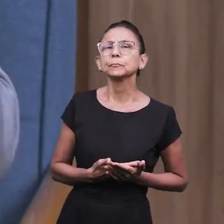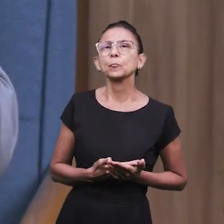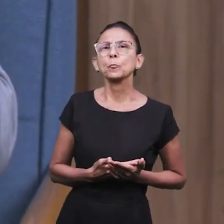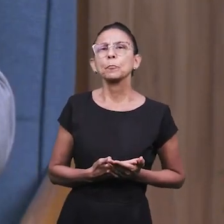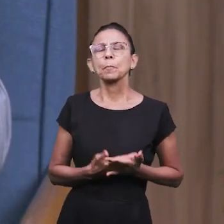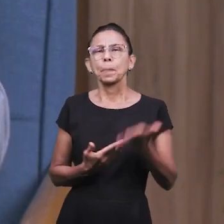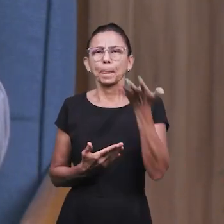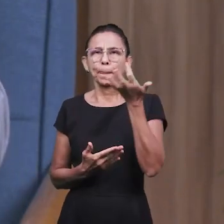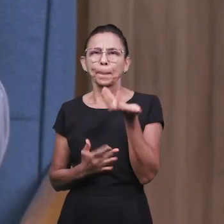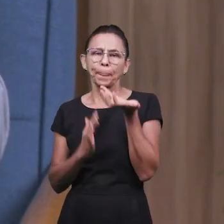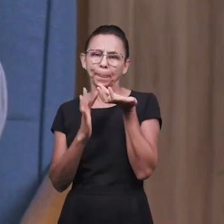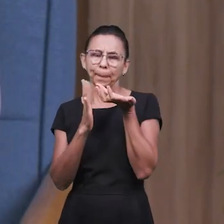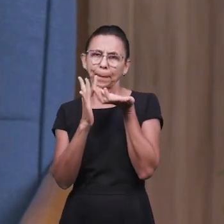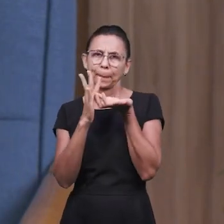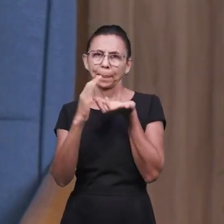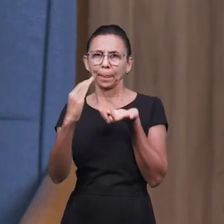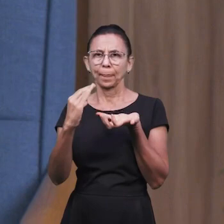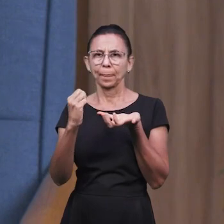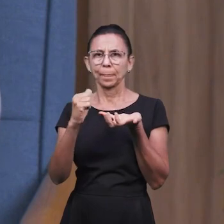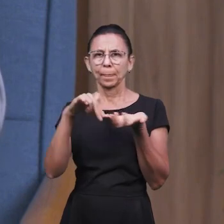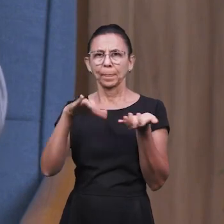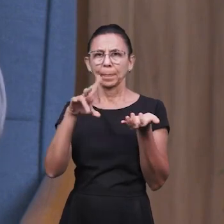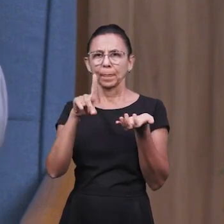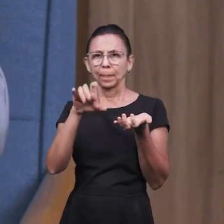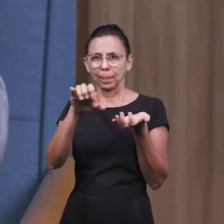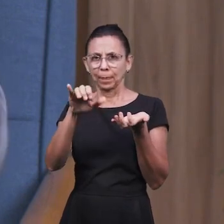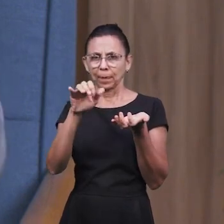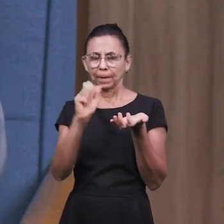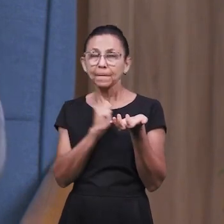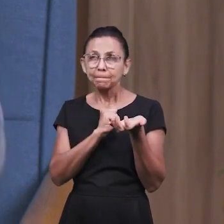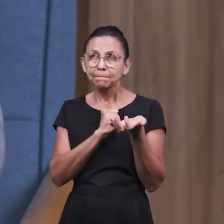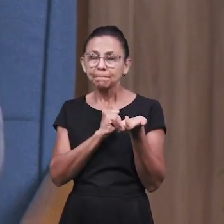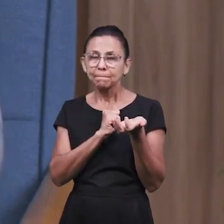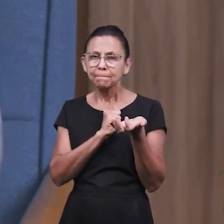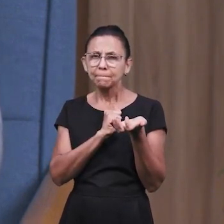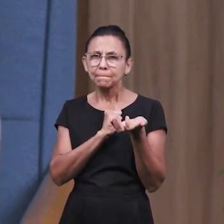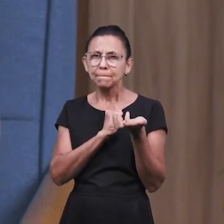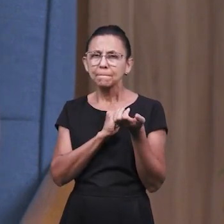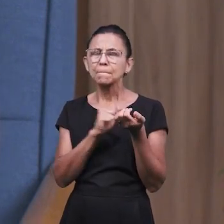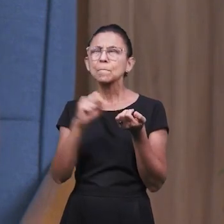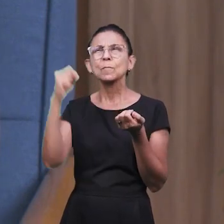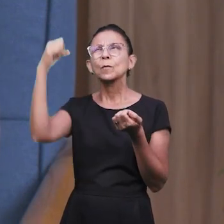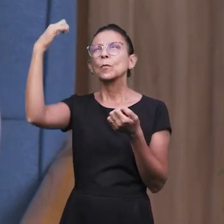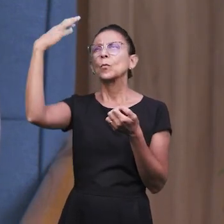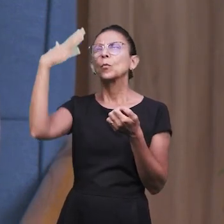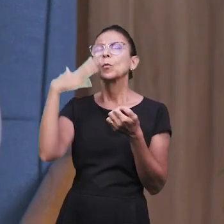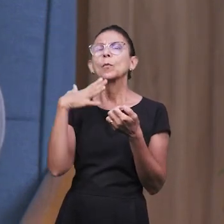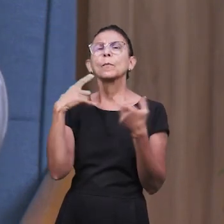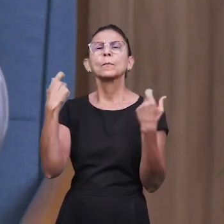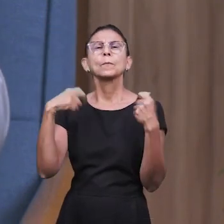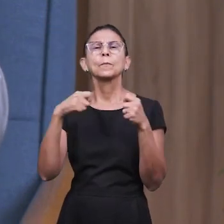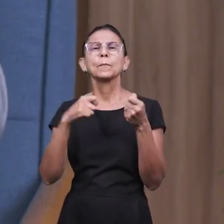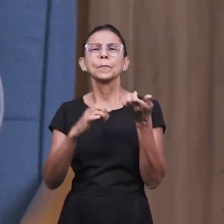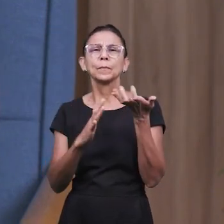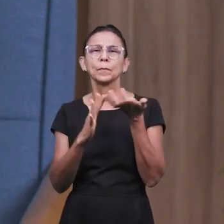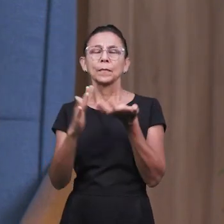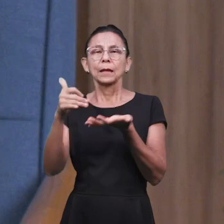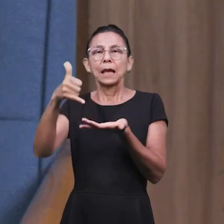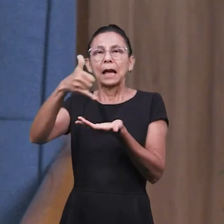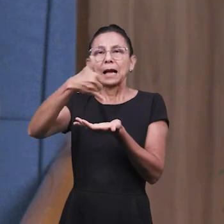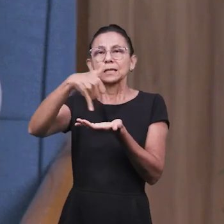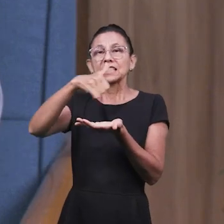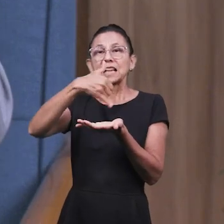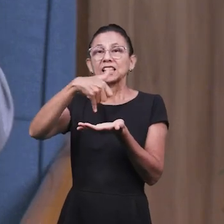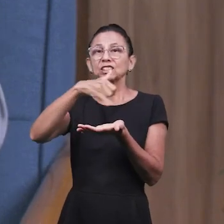a candeia e você já sabe que para que haja a luz é necessário que a candeia esteja cheia de